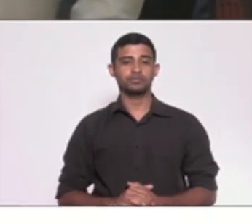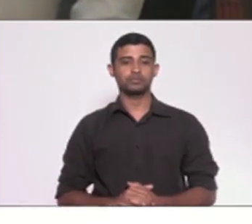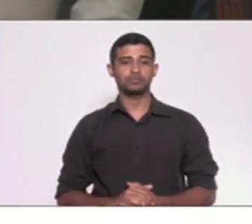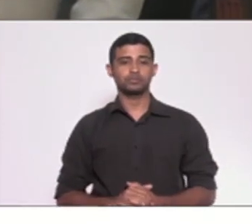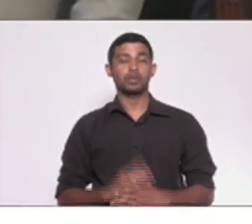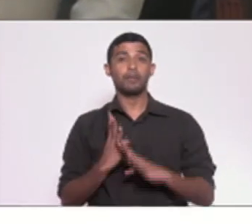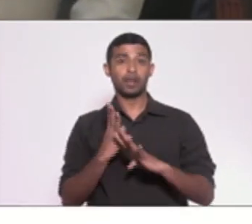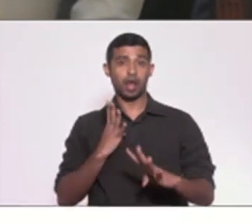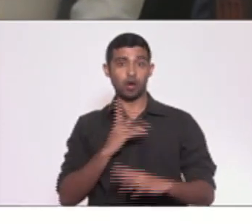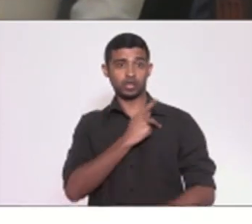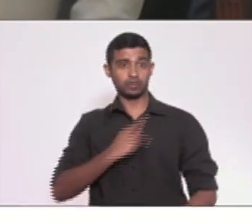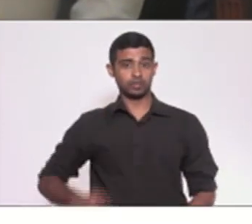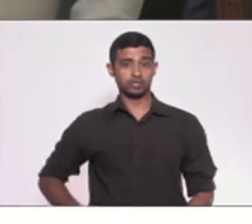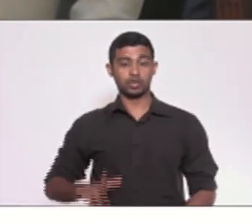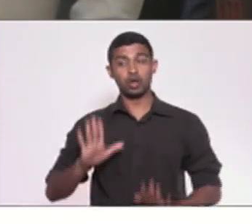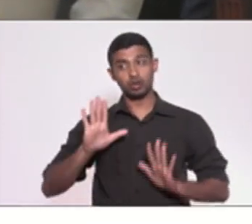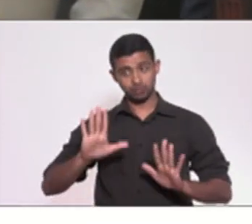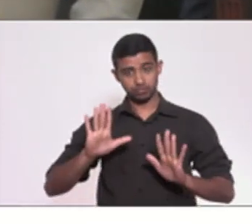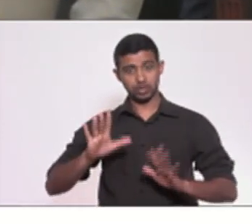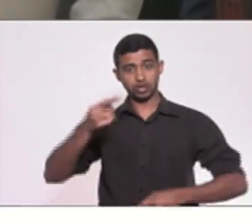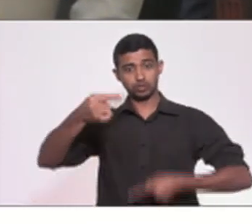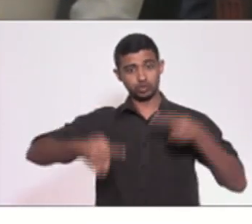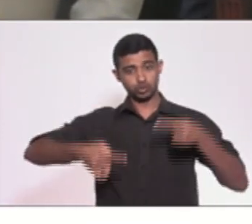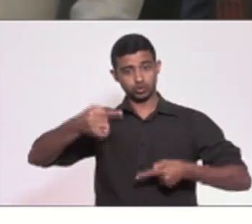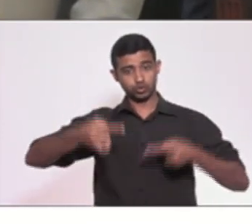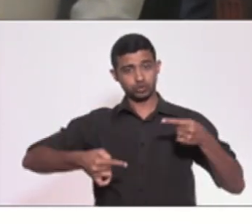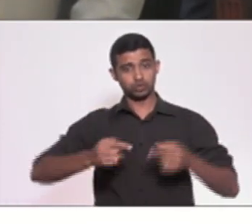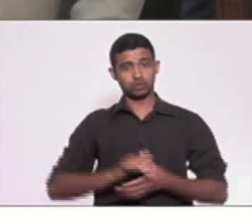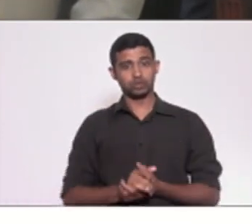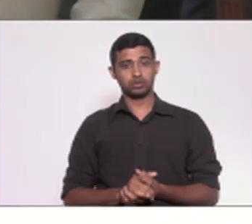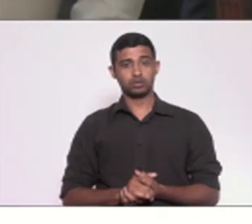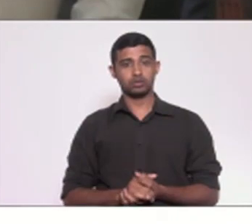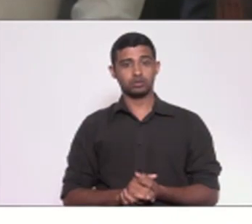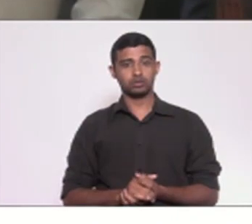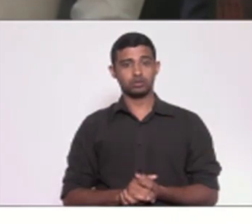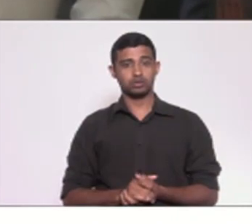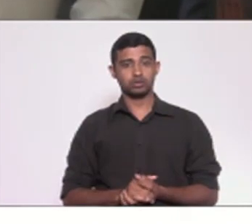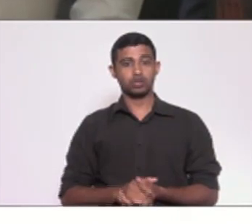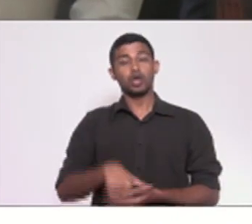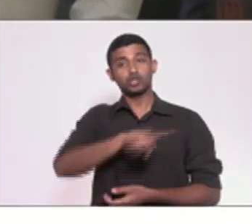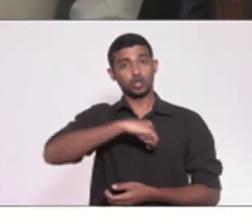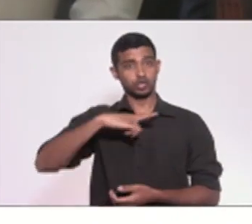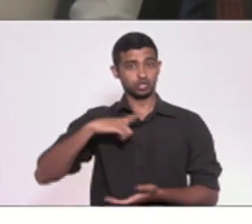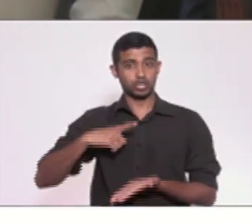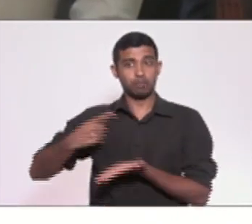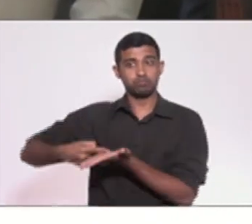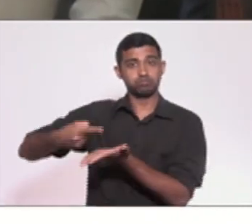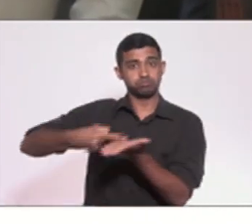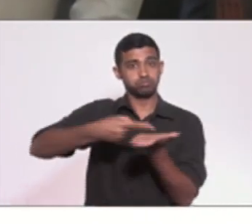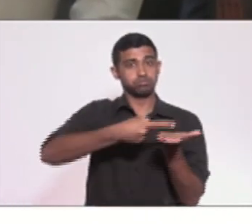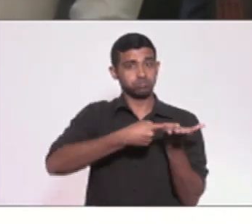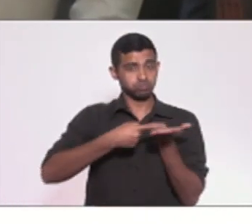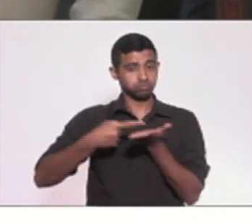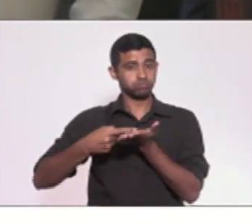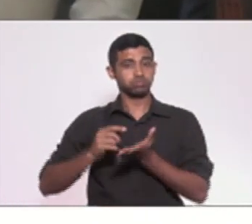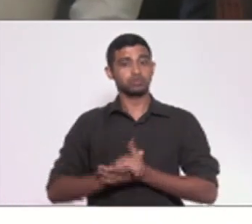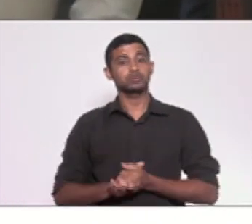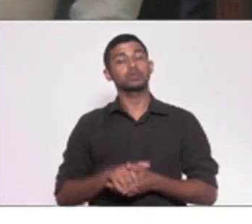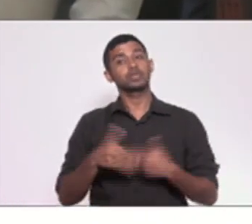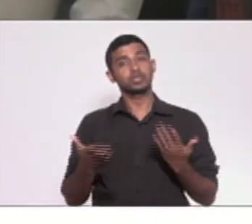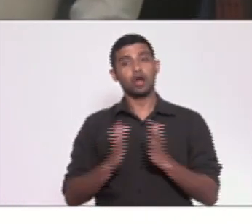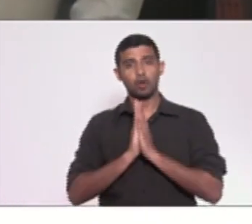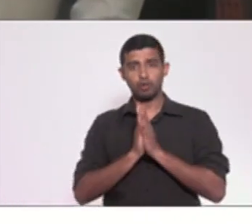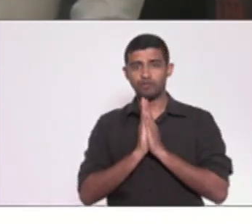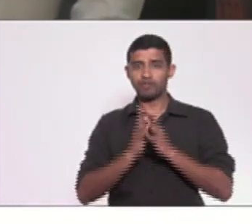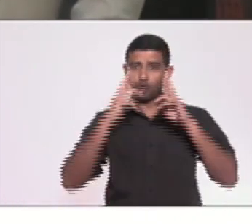ordem, em discussão. Na verdade, a gente fez um acordo de procedimento, de rito, então vamos